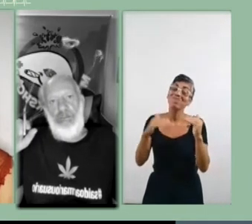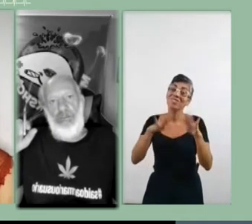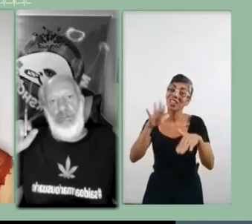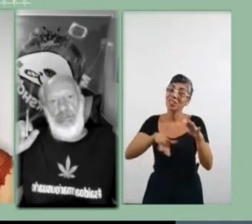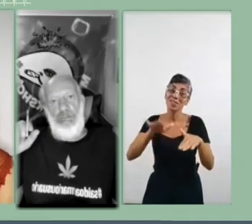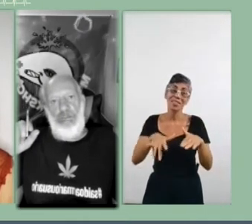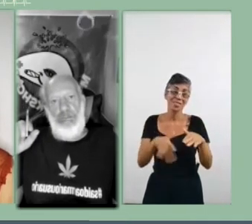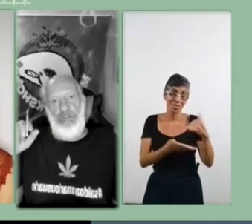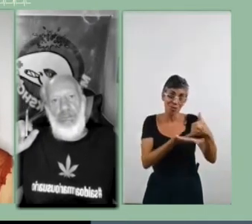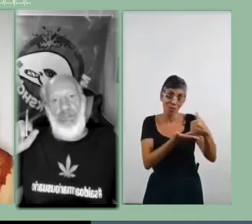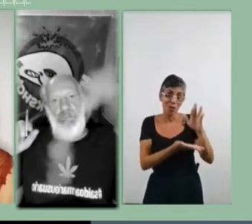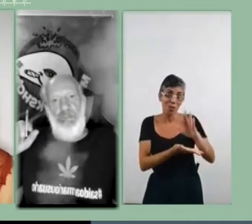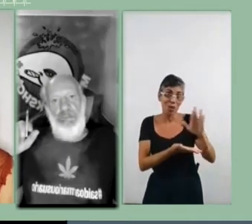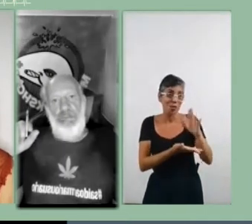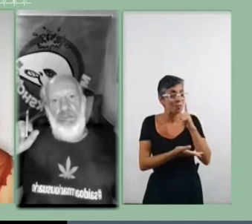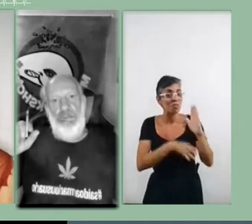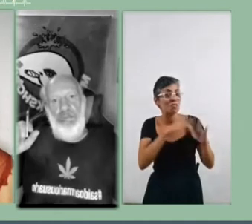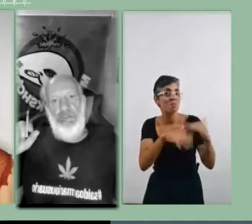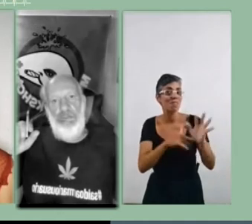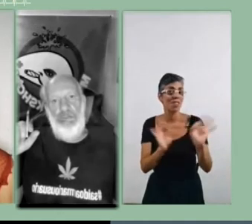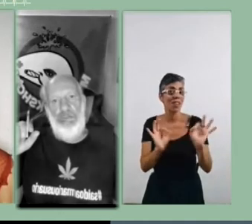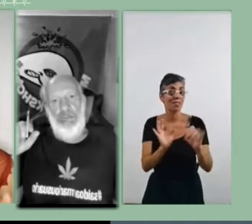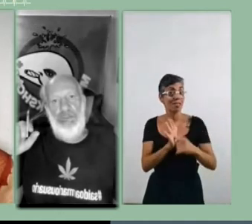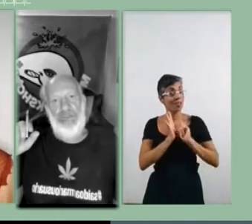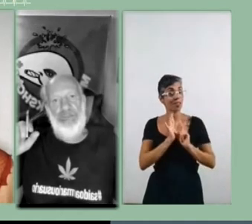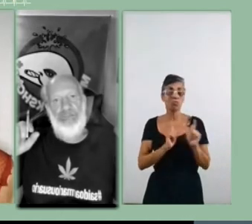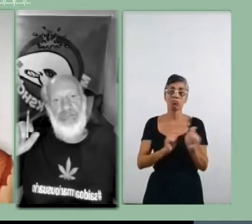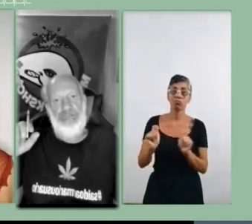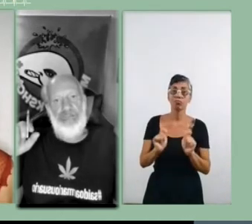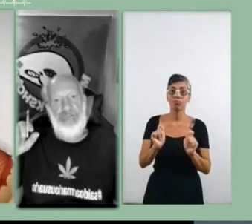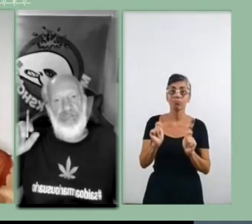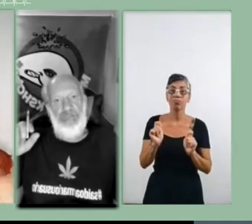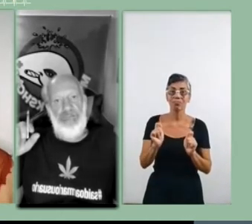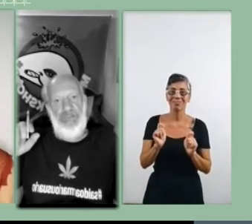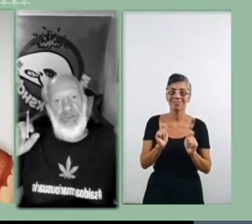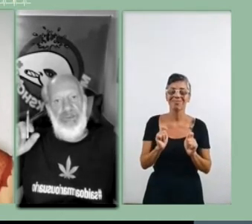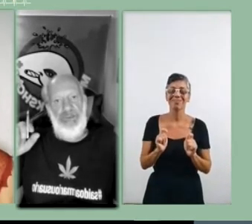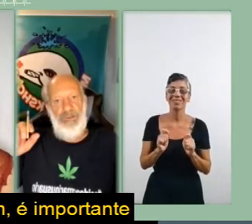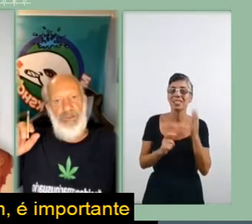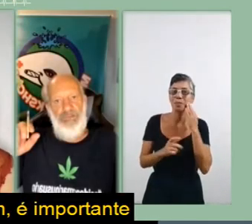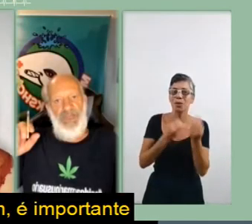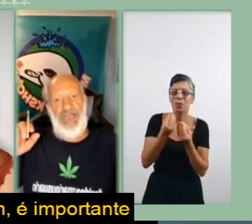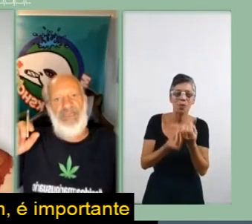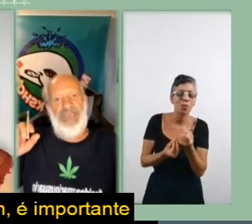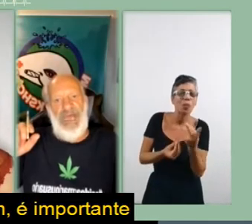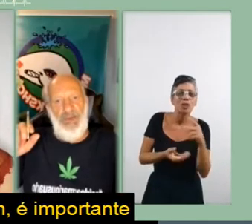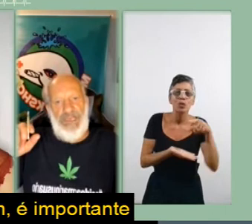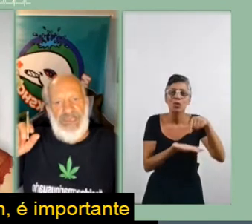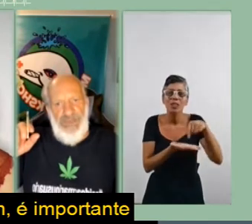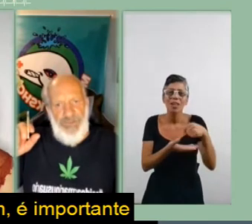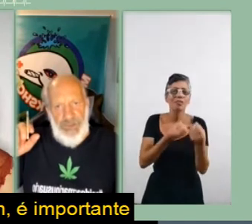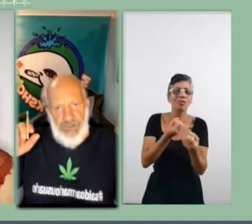ter evolução. Então, ele não vai conseguir saber que dosagem, não vai saber seu limiar. Então, Cá, assim, você está